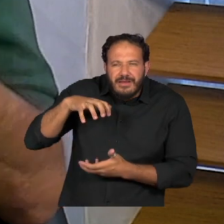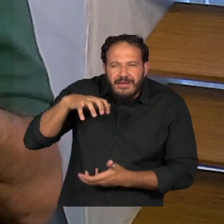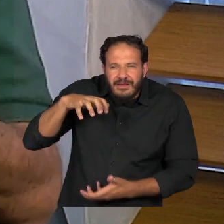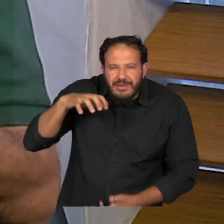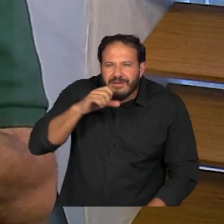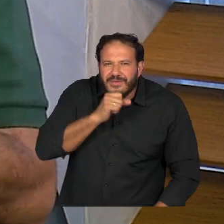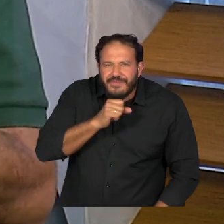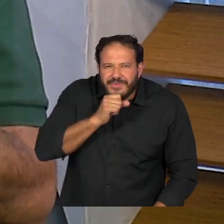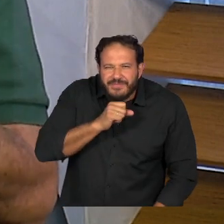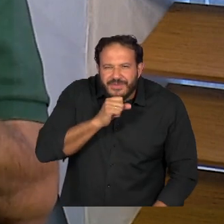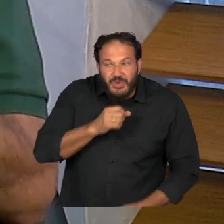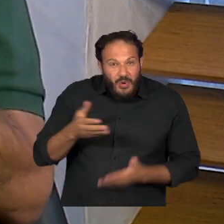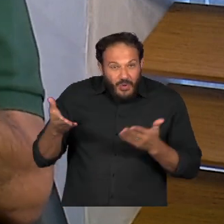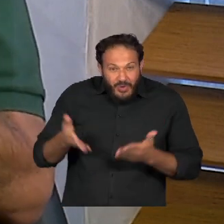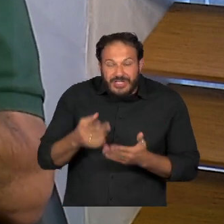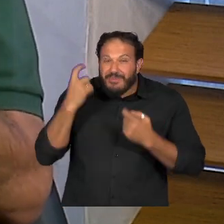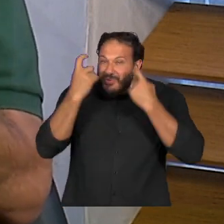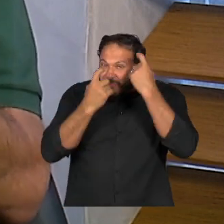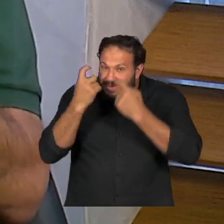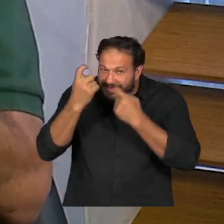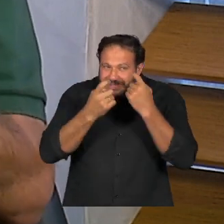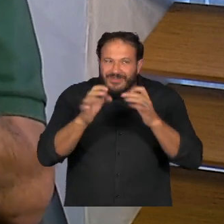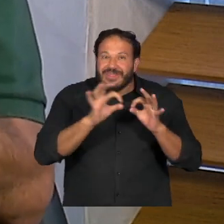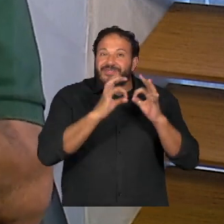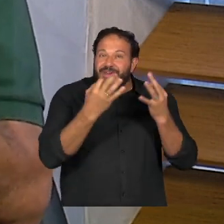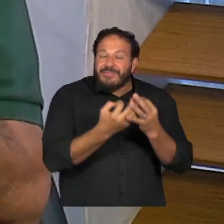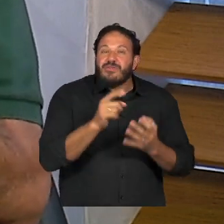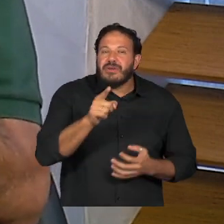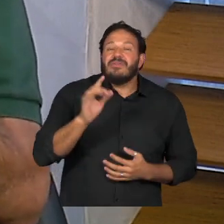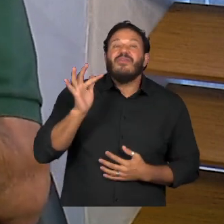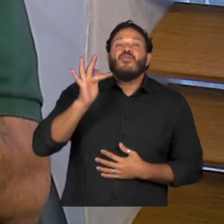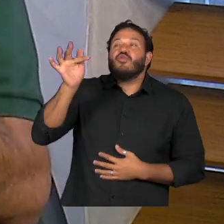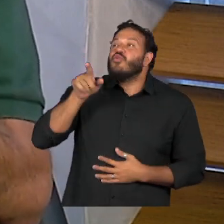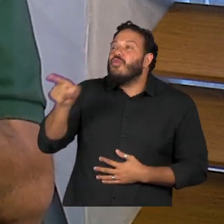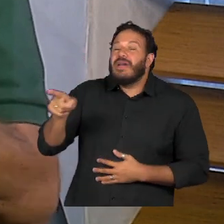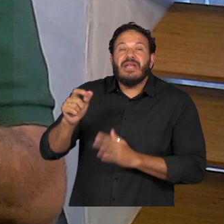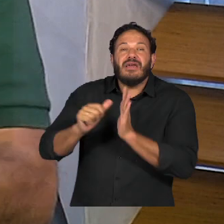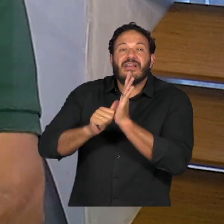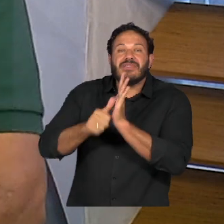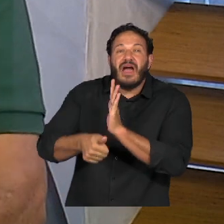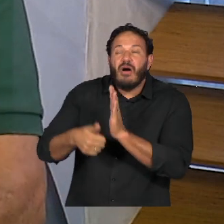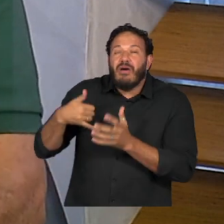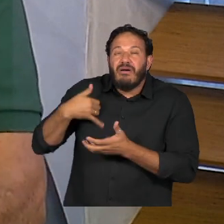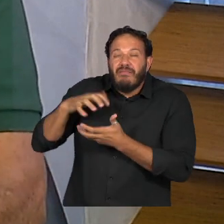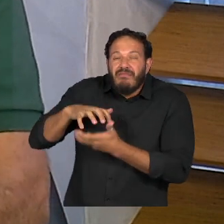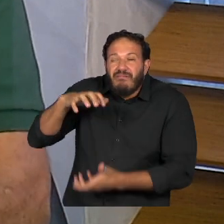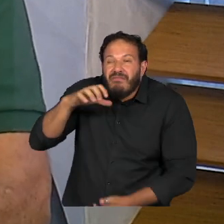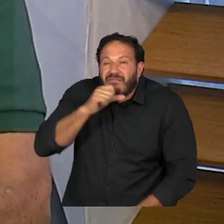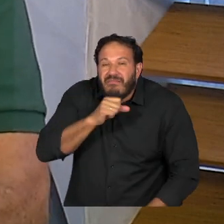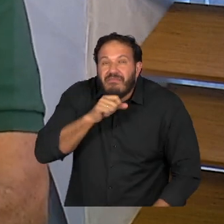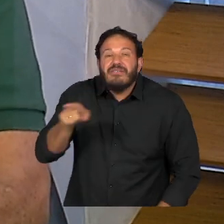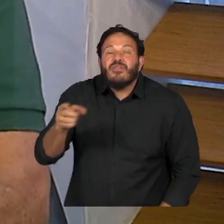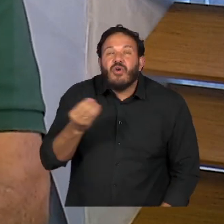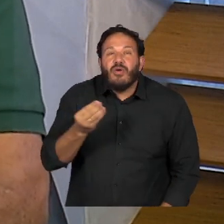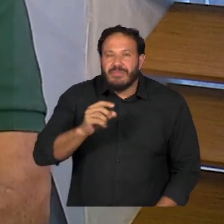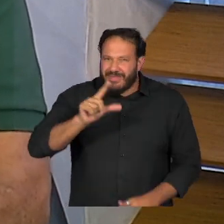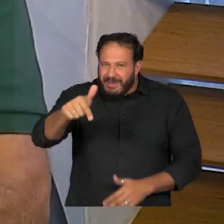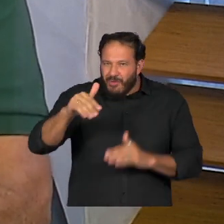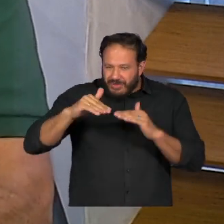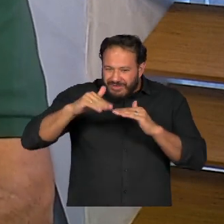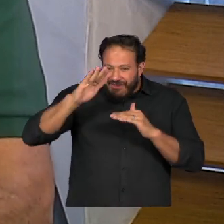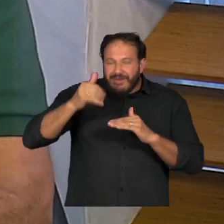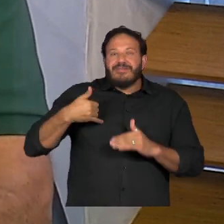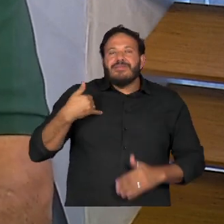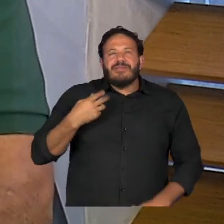preocupação dos Pais é justamente com o envelhecimento Porque sabe-se que a partir dos 30 anos